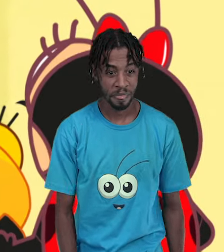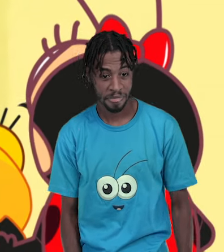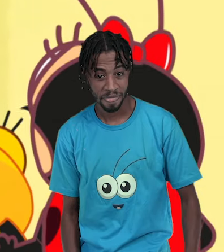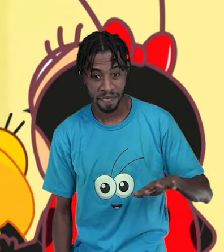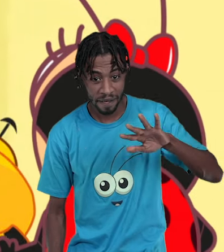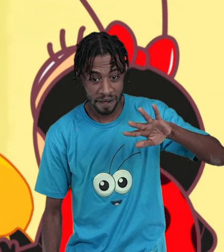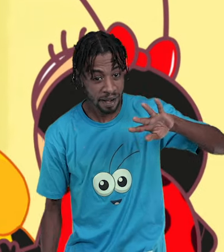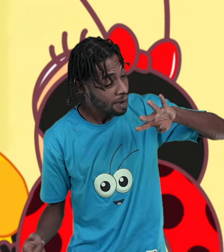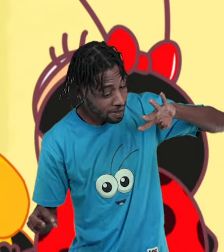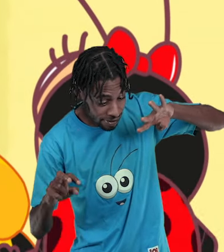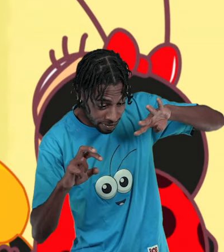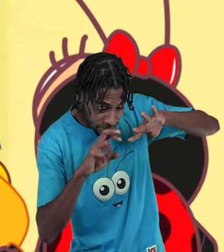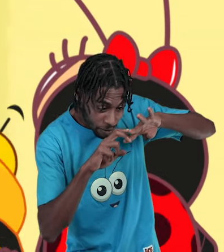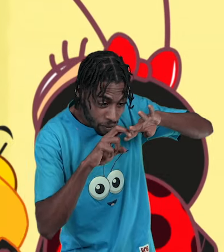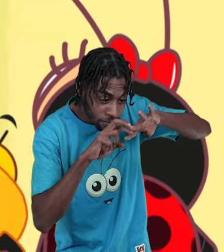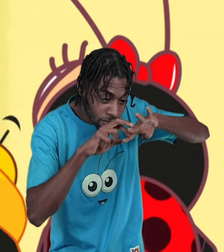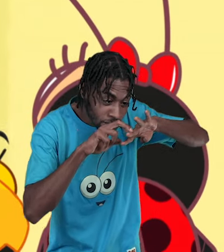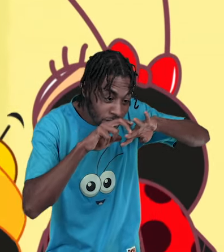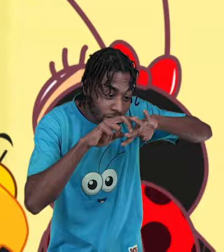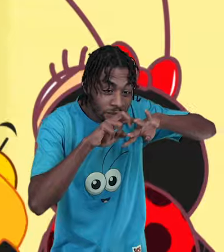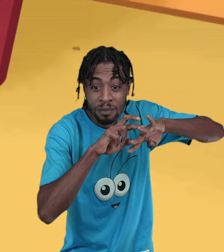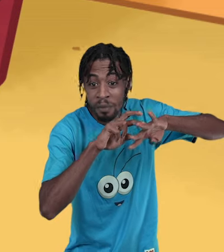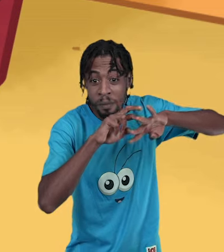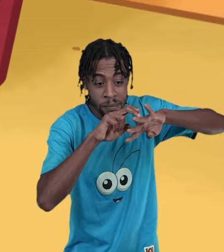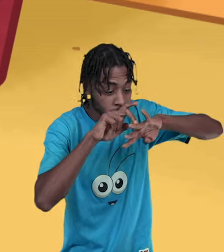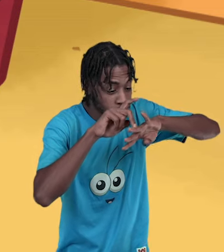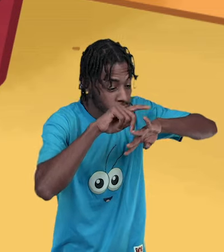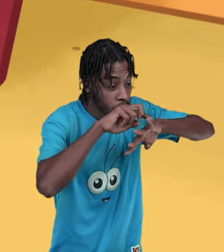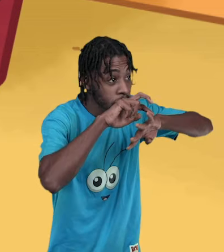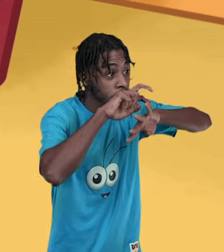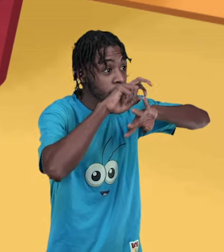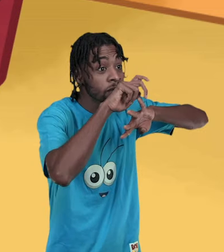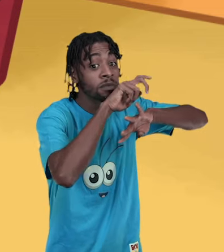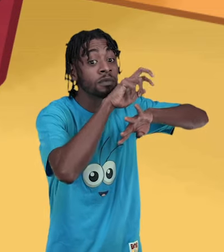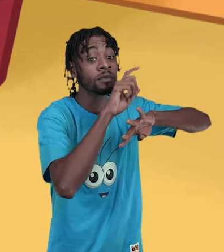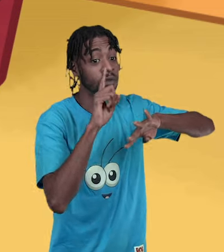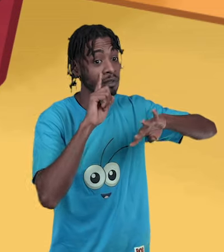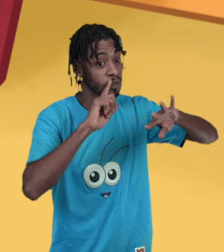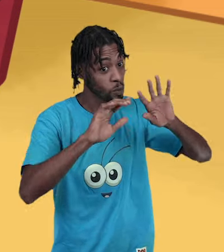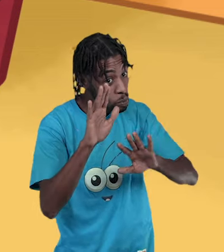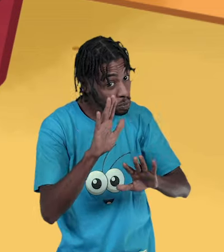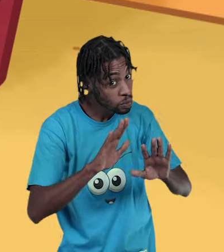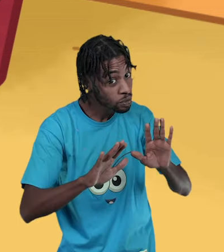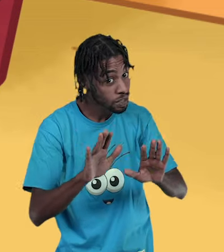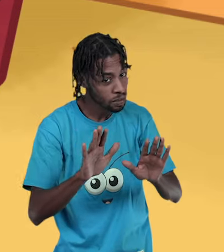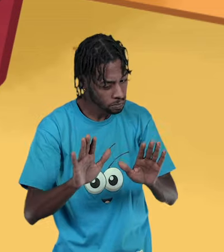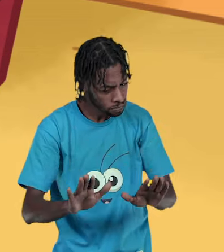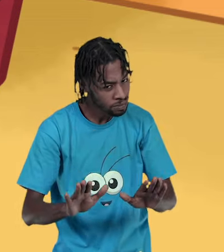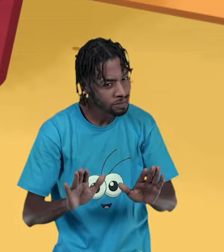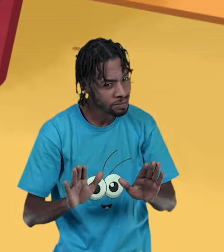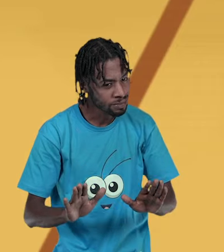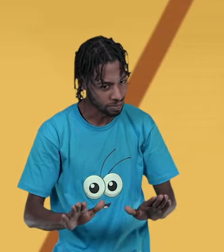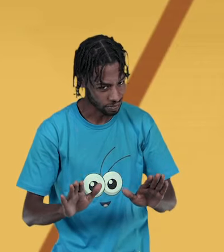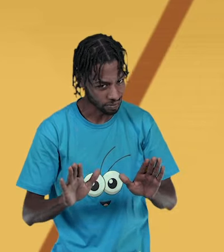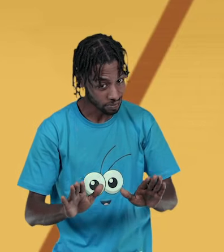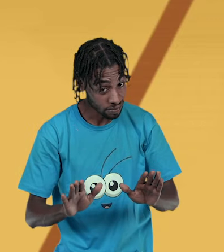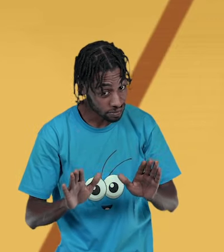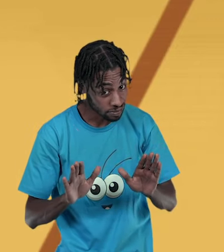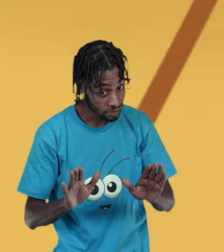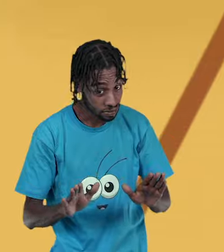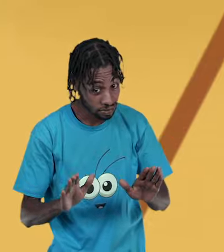Vem subir na escadinha Com cuidado devagar